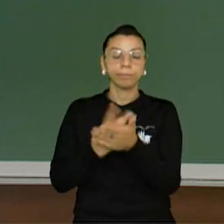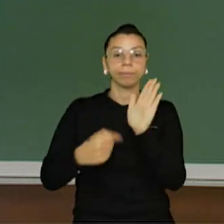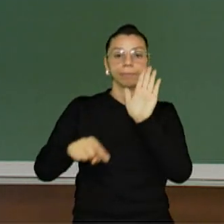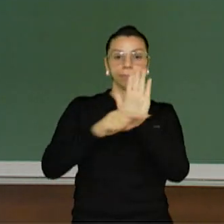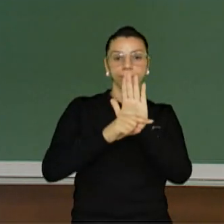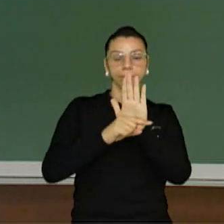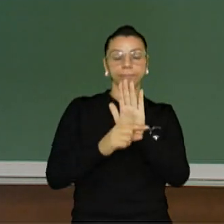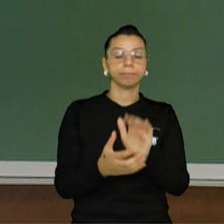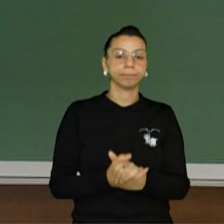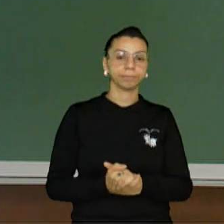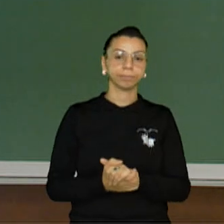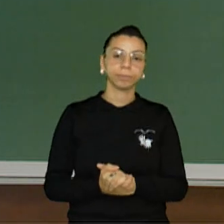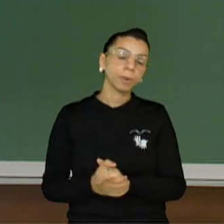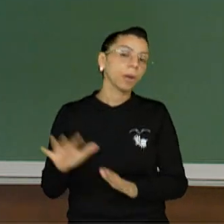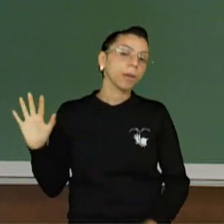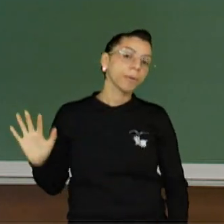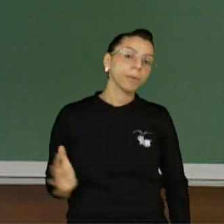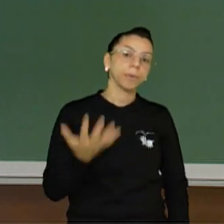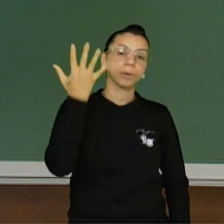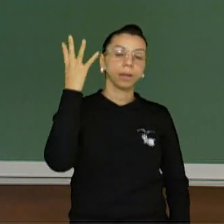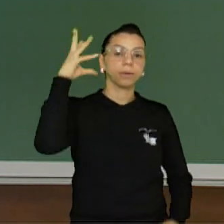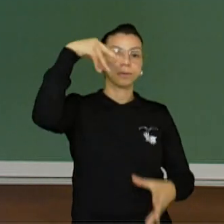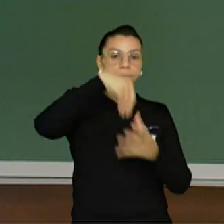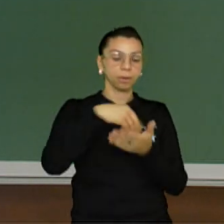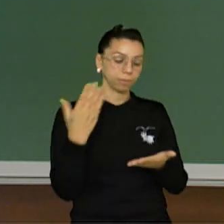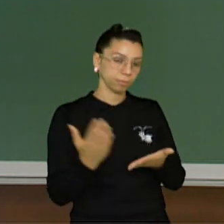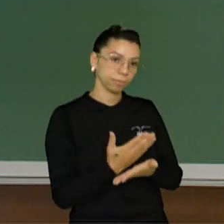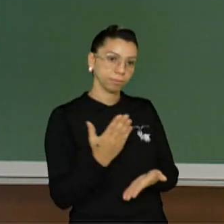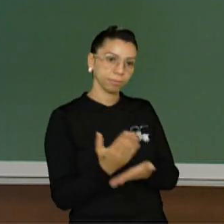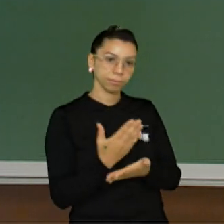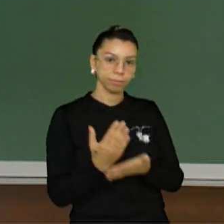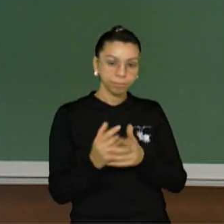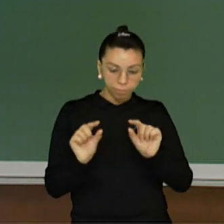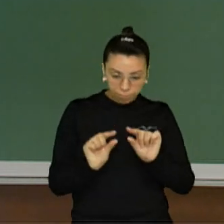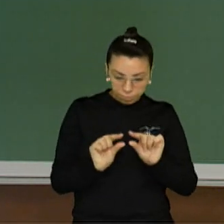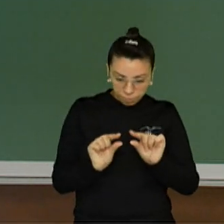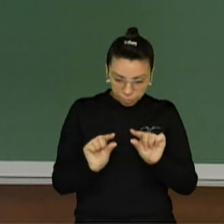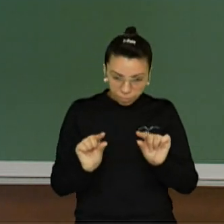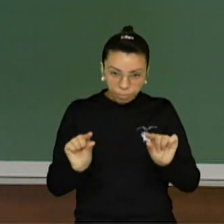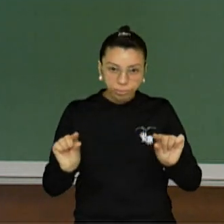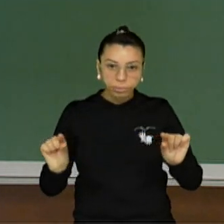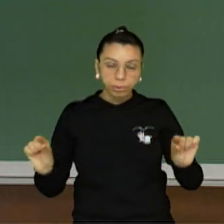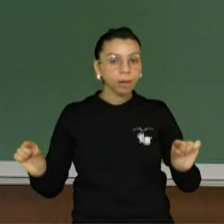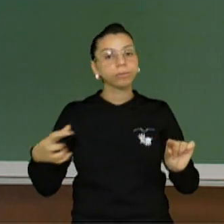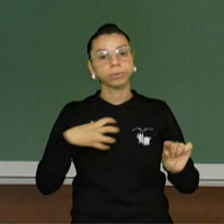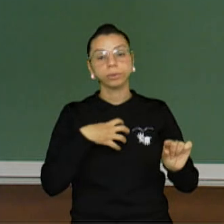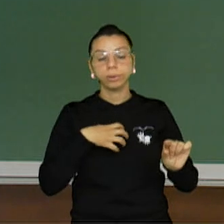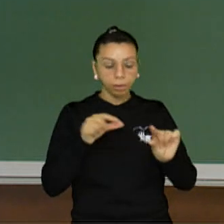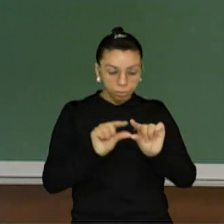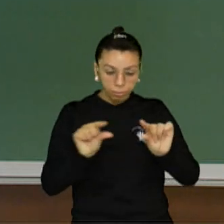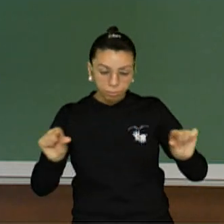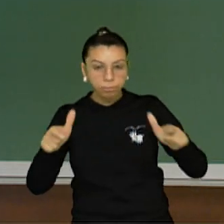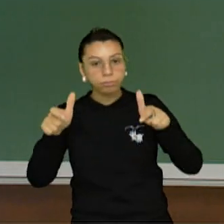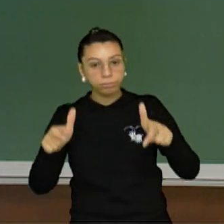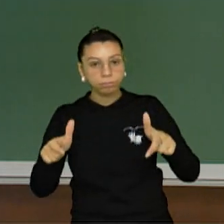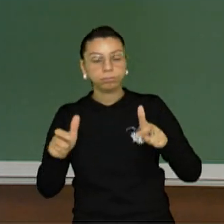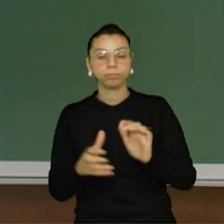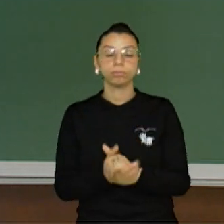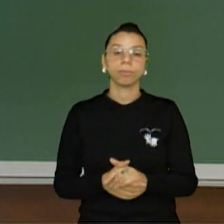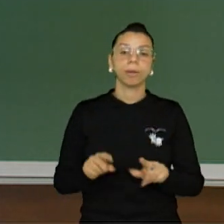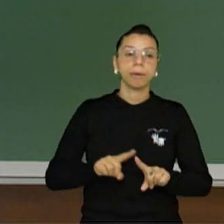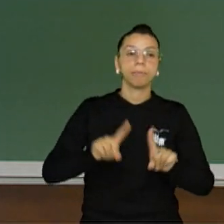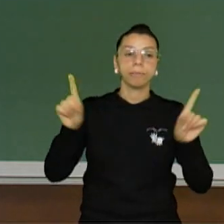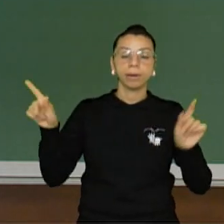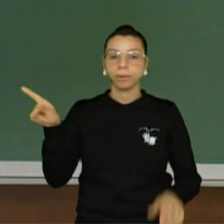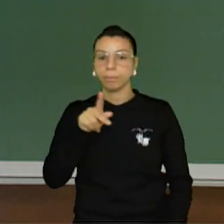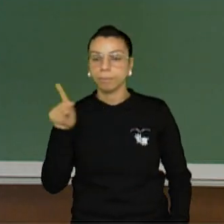Então, ó, o que acontece é que nos livros os valores aparecem aqui, ó, na posição aqui embaixo, certo? Mas aí